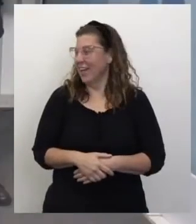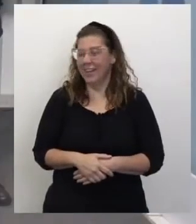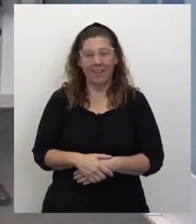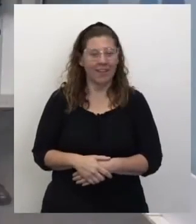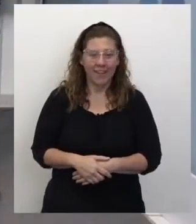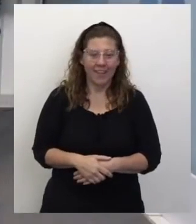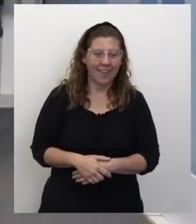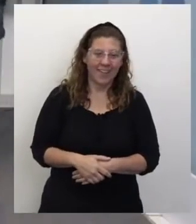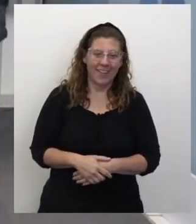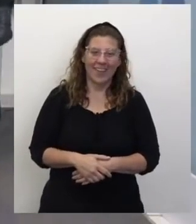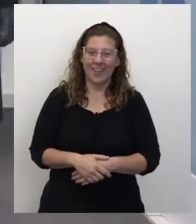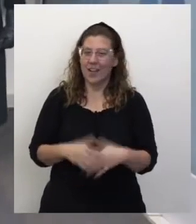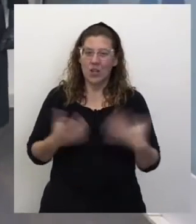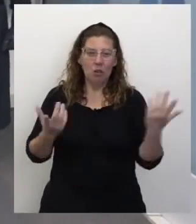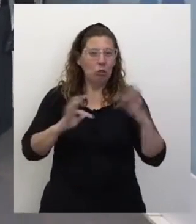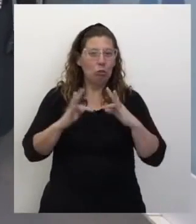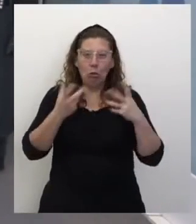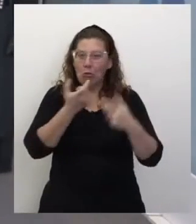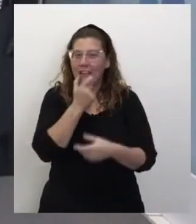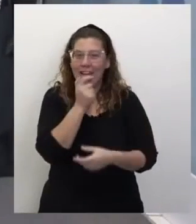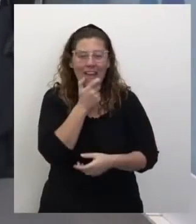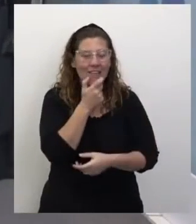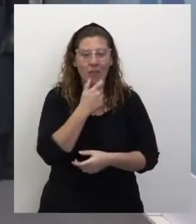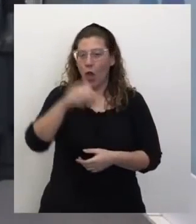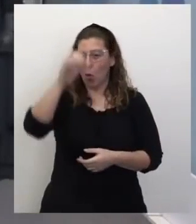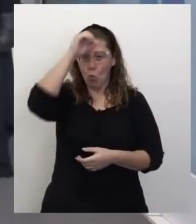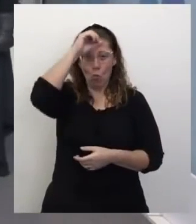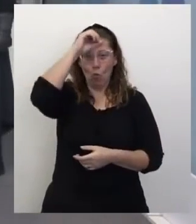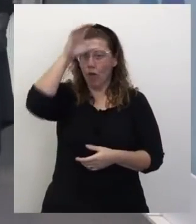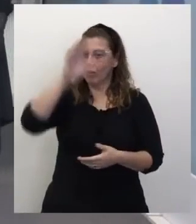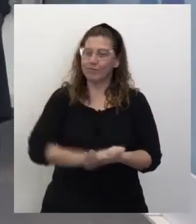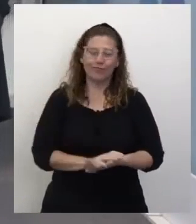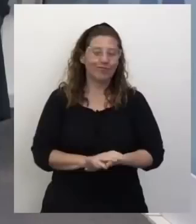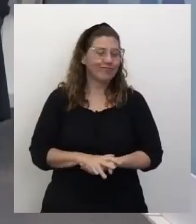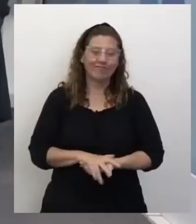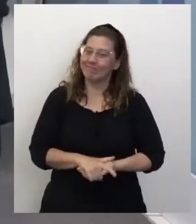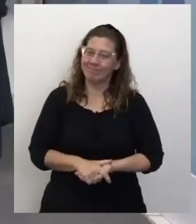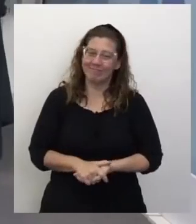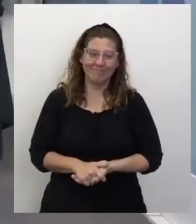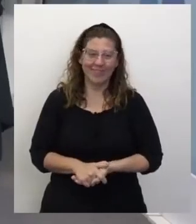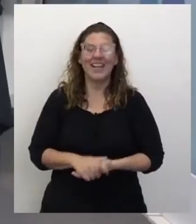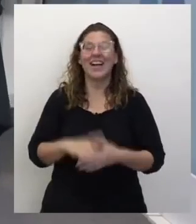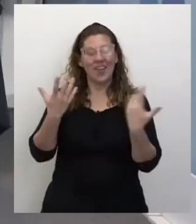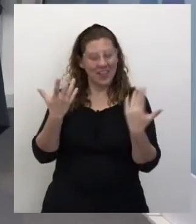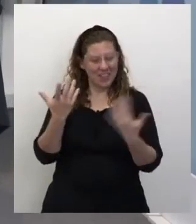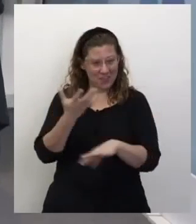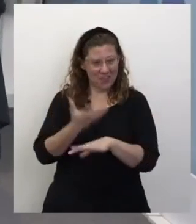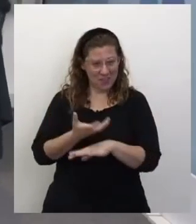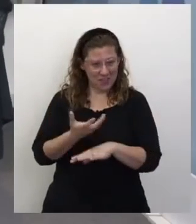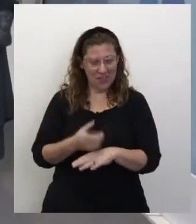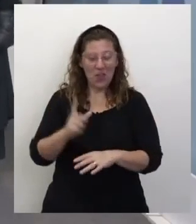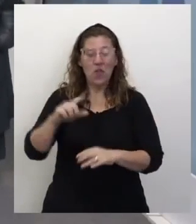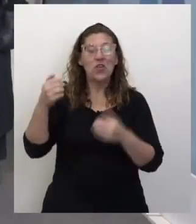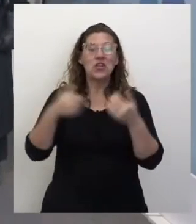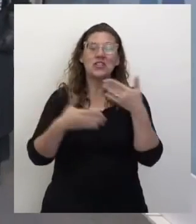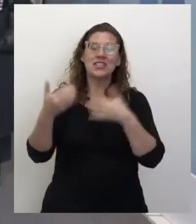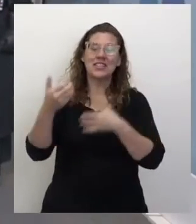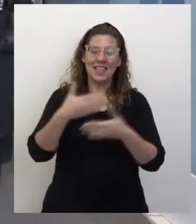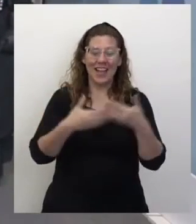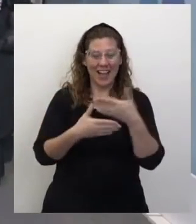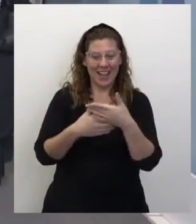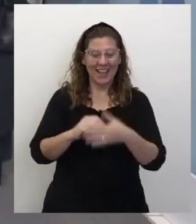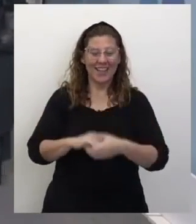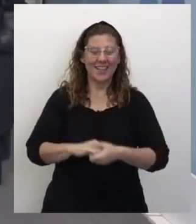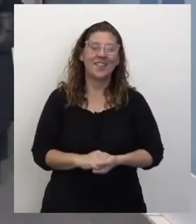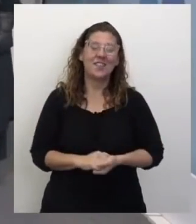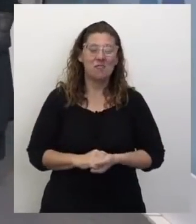go. So let's change so that the students can see it. Vamos dar uma olhada para os alunos verem aí o material. O próximo slide vai aparecer na tela.